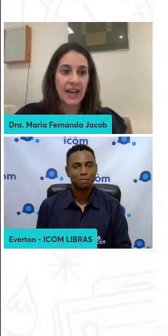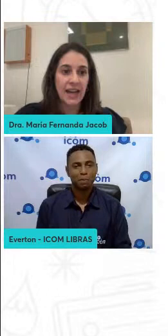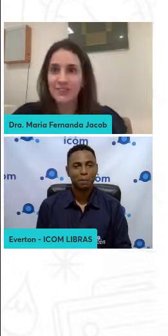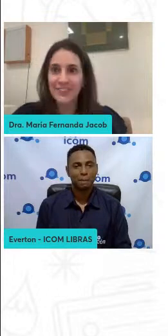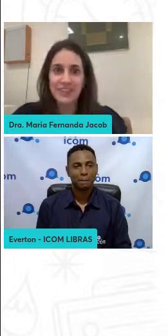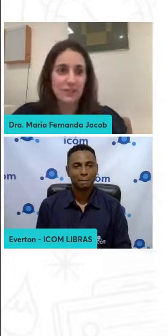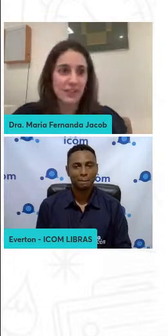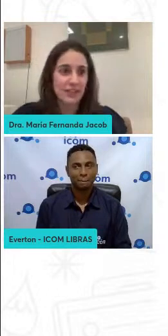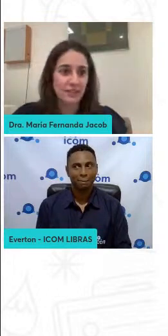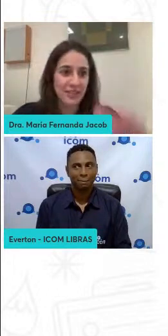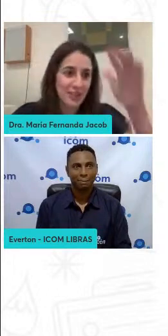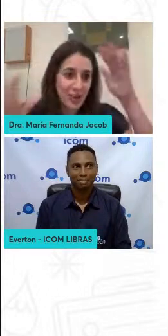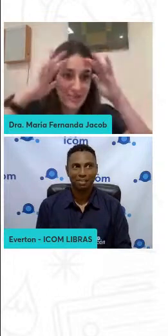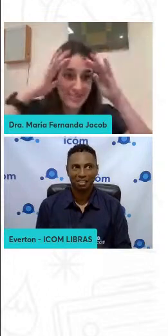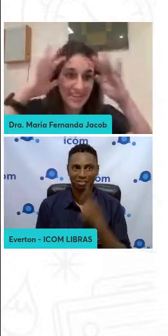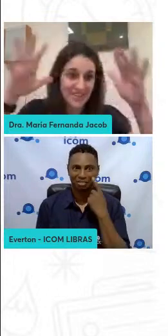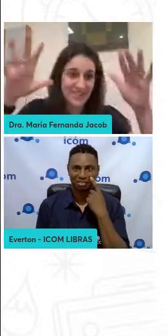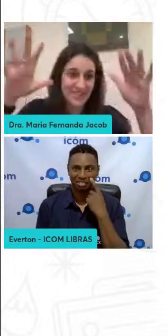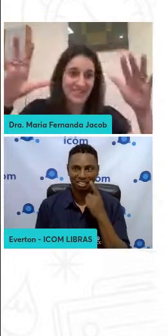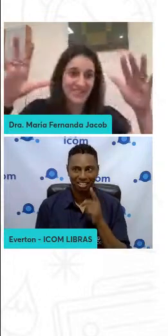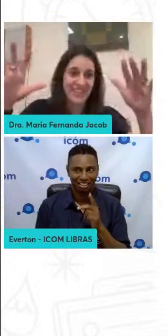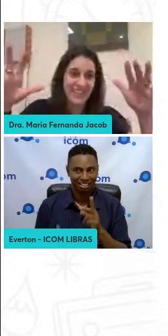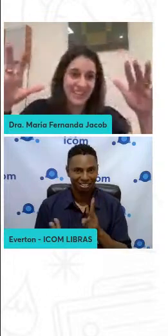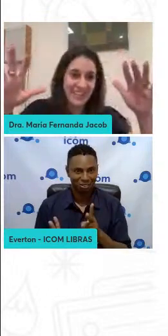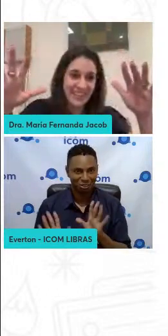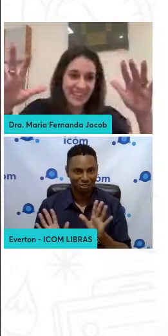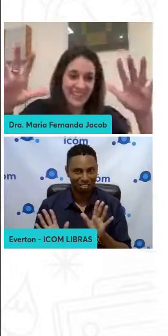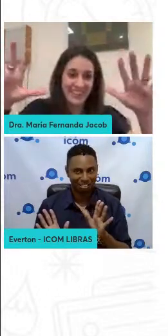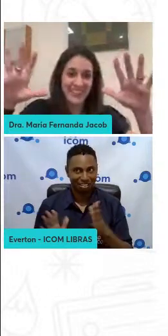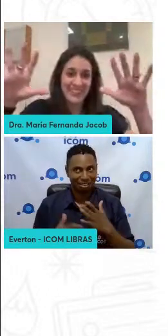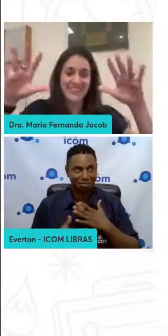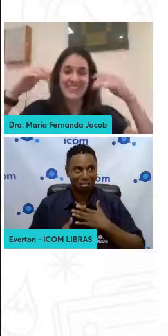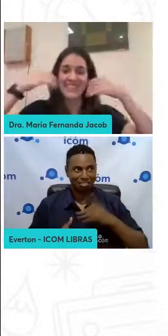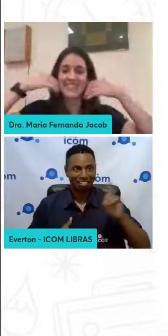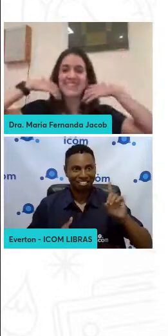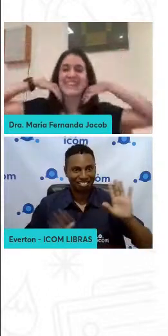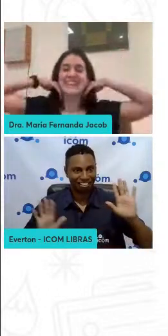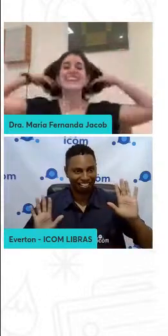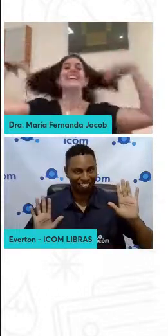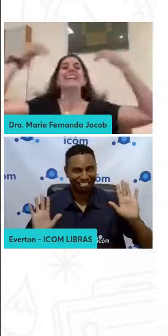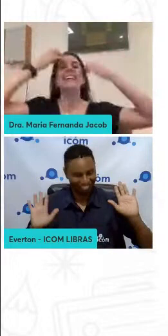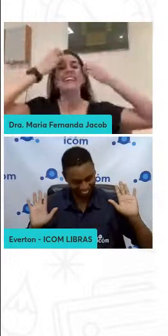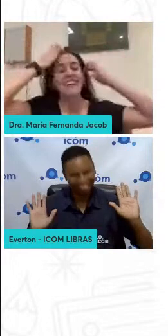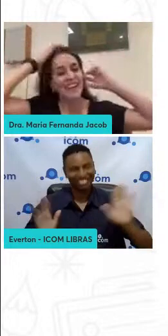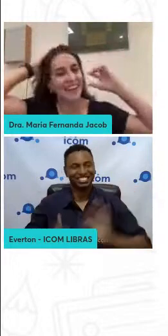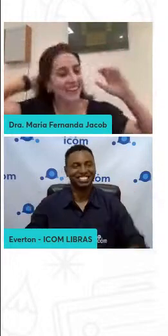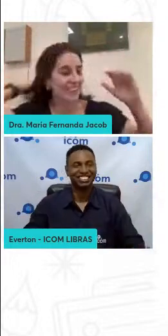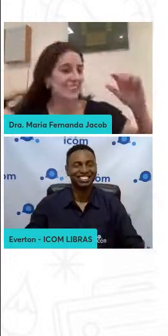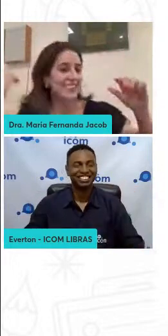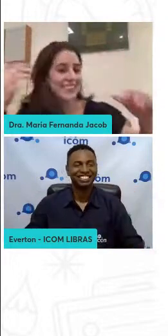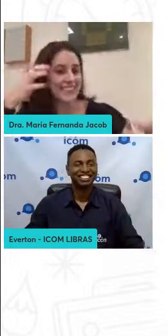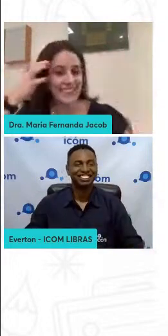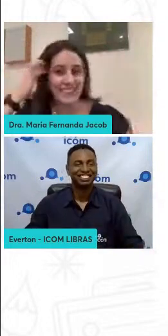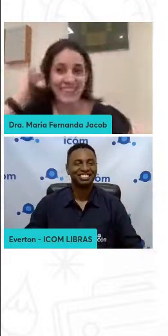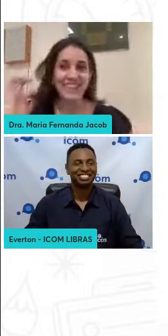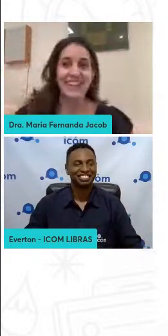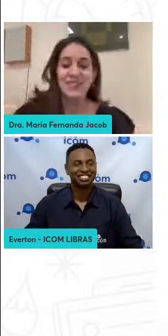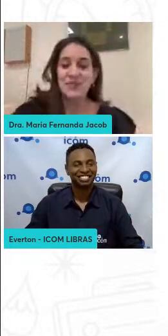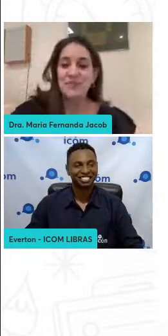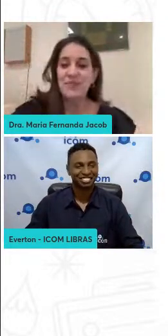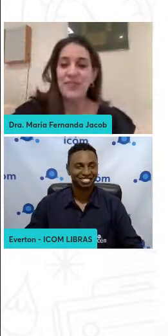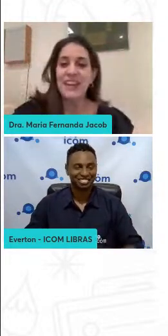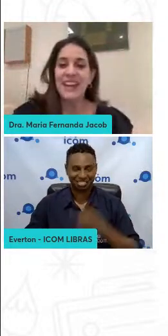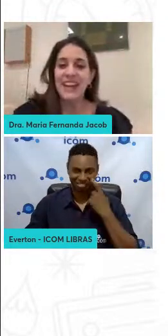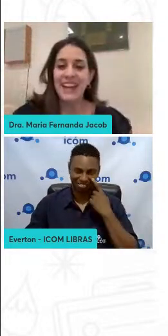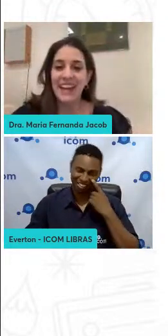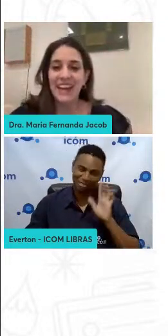Vamos ver, gente, se fica. Ficou, meu Deus, vamos ver. Pelo amor de Deus. Ai, vamos ver se